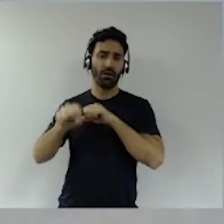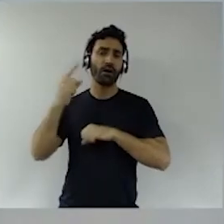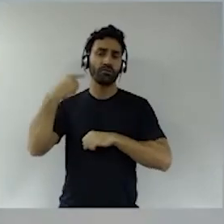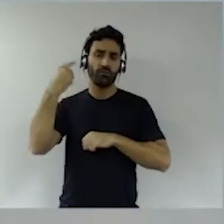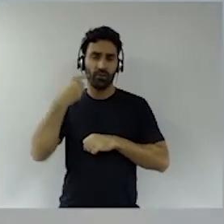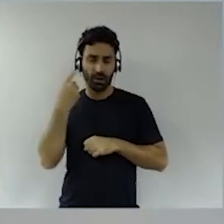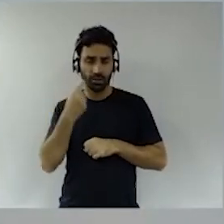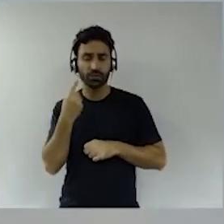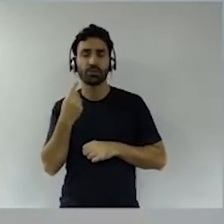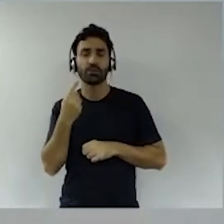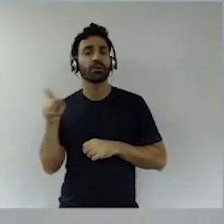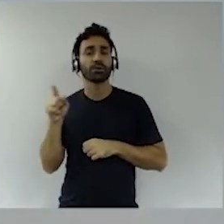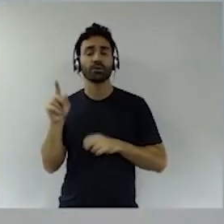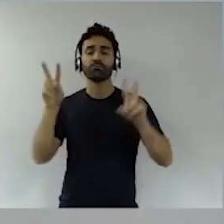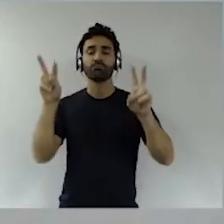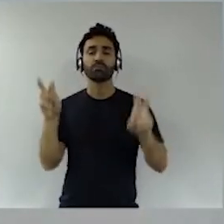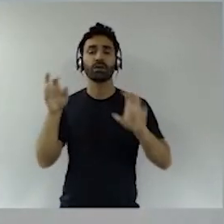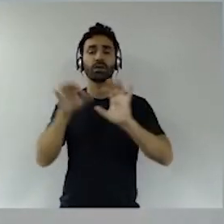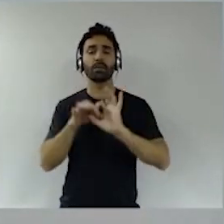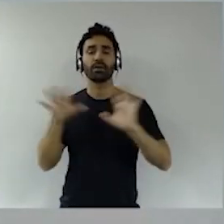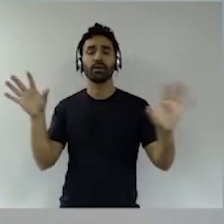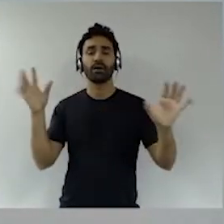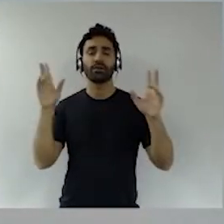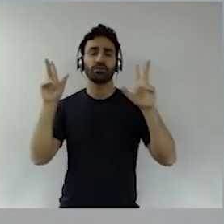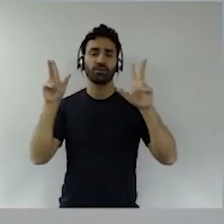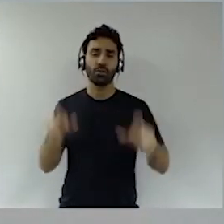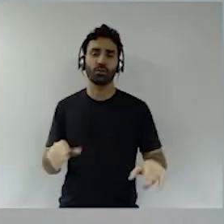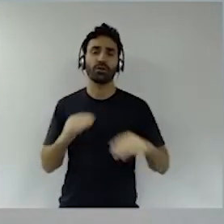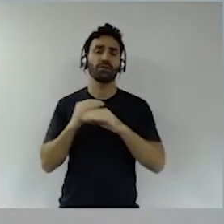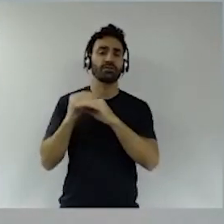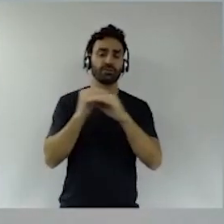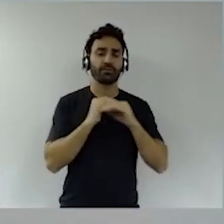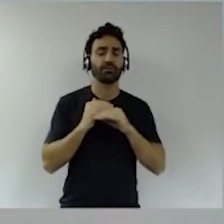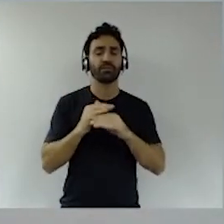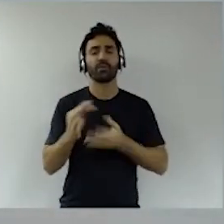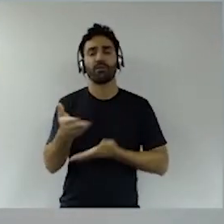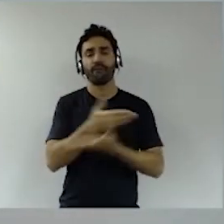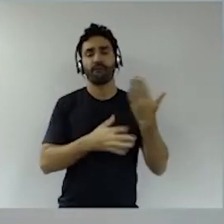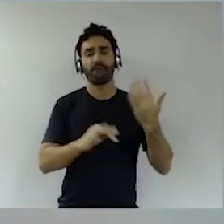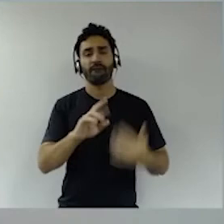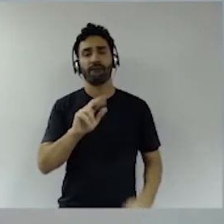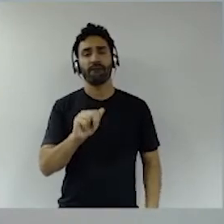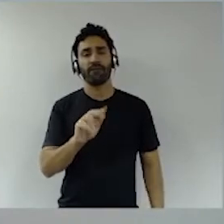o lema liberdade, igualdade e fraternidade. Vejam,